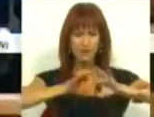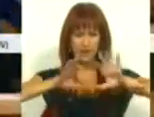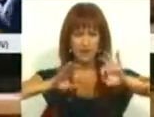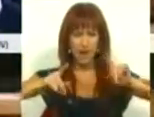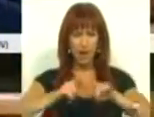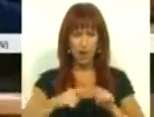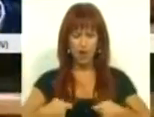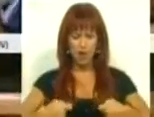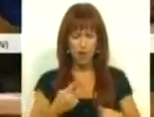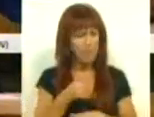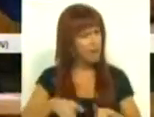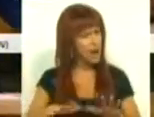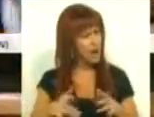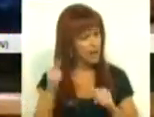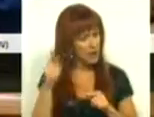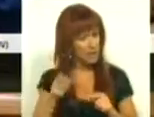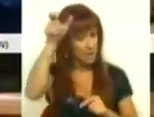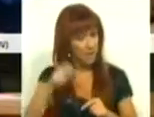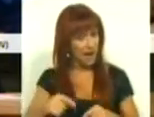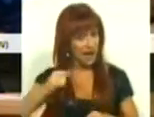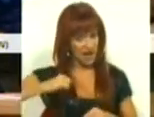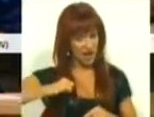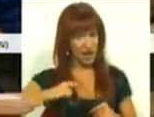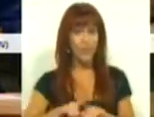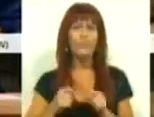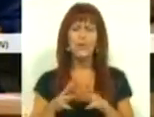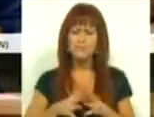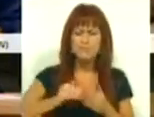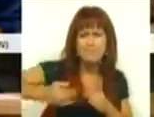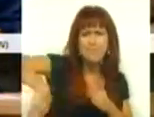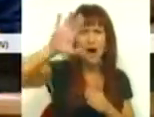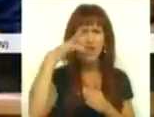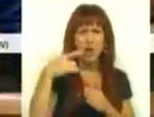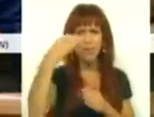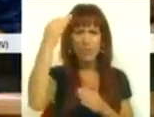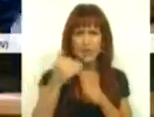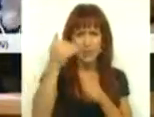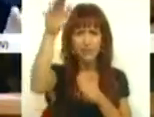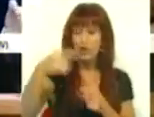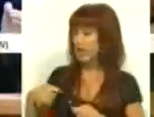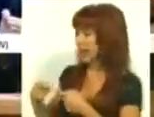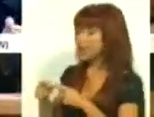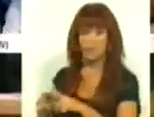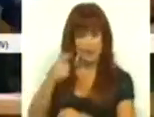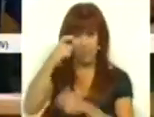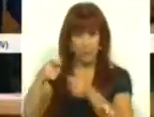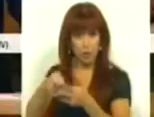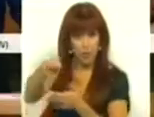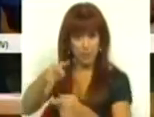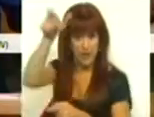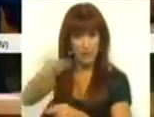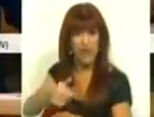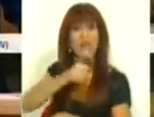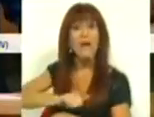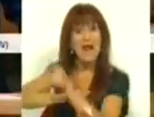ritmo. Os consumos intermédios, barra castanha, cresceu a mais de 9%. As despesas com pessoal,